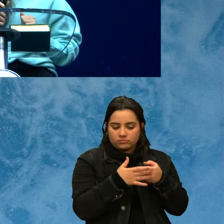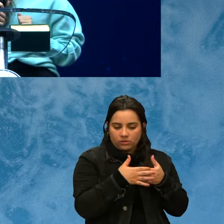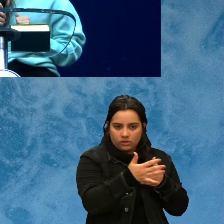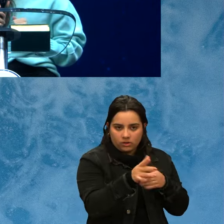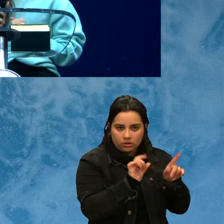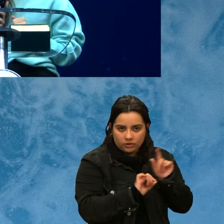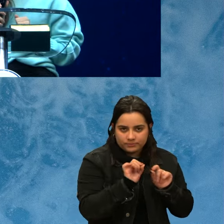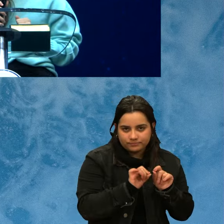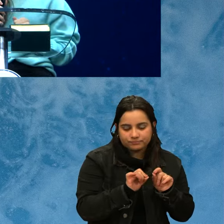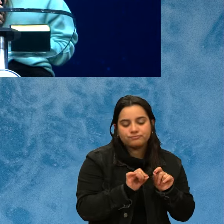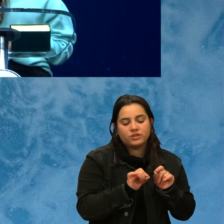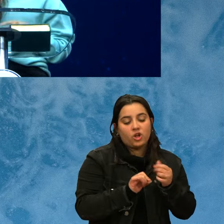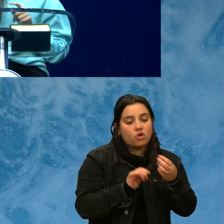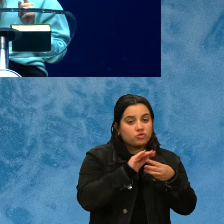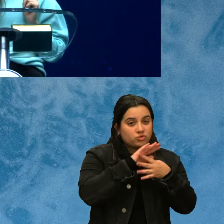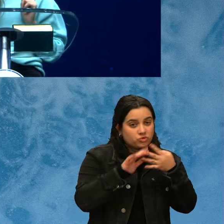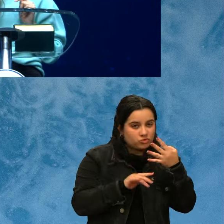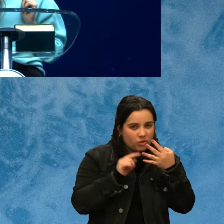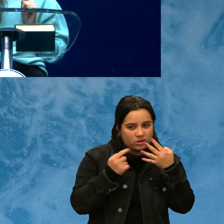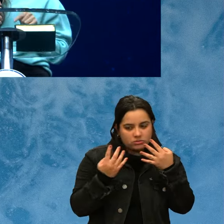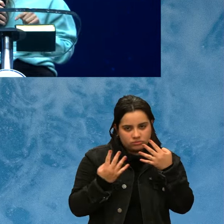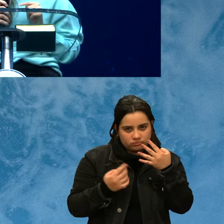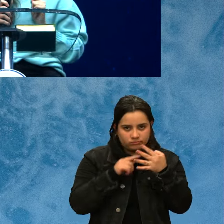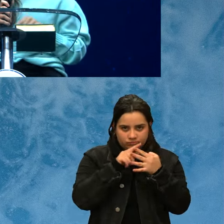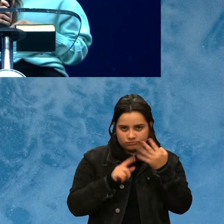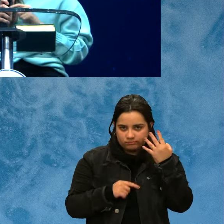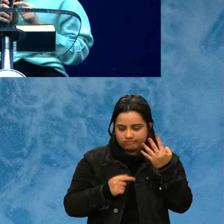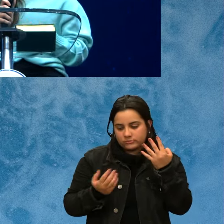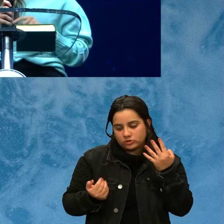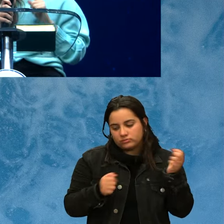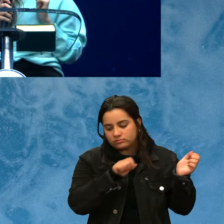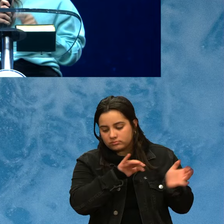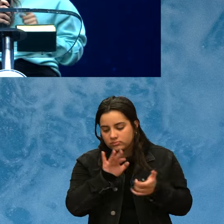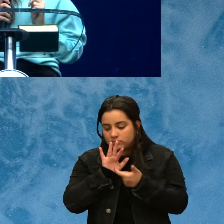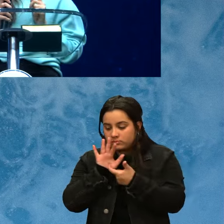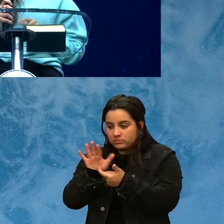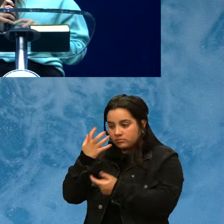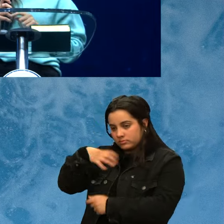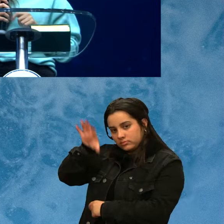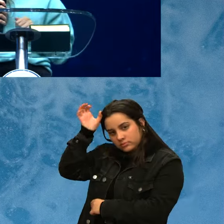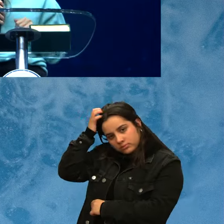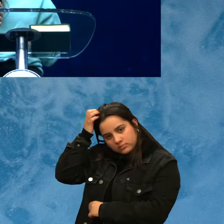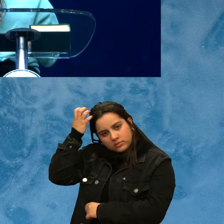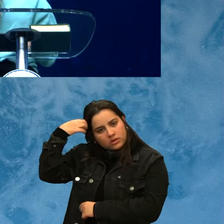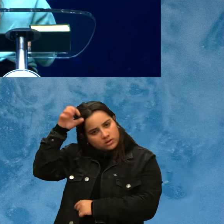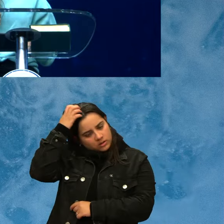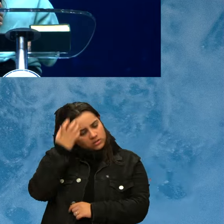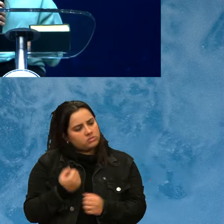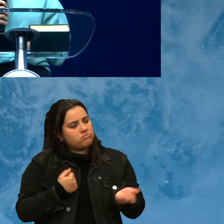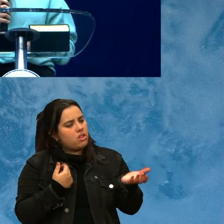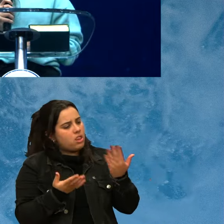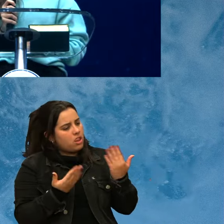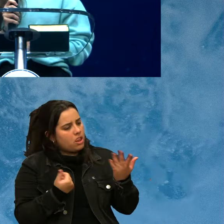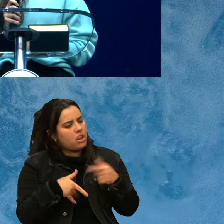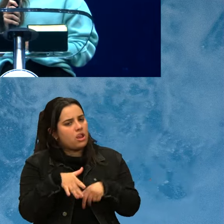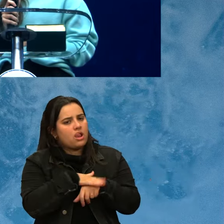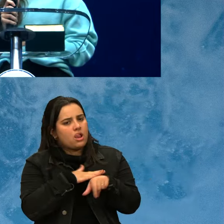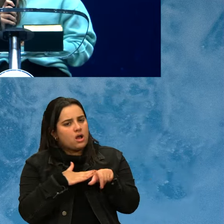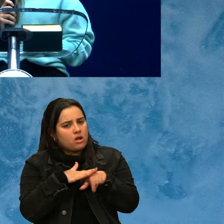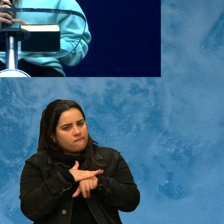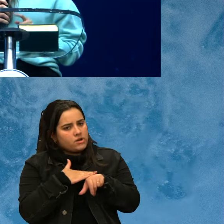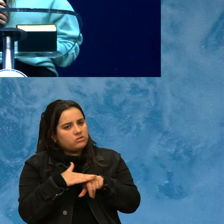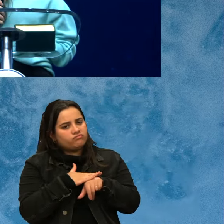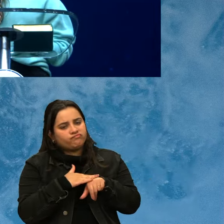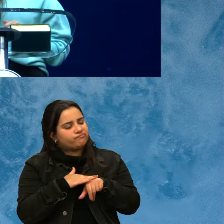apresentou a Nabucodonosor. O rei conversou com eles e não encontrou ninguém comparável a Daniel, Ananias, Misael e